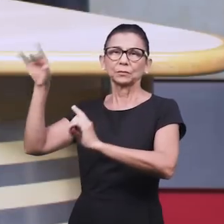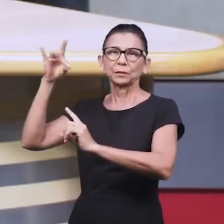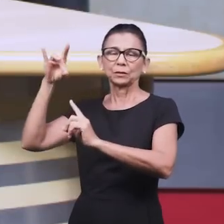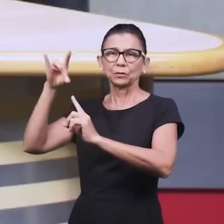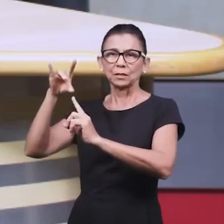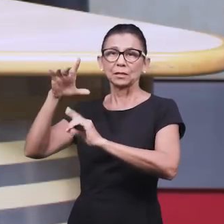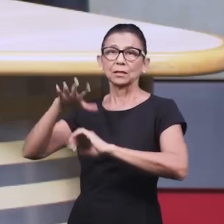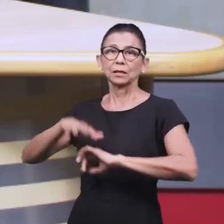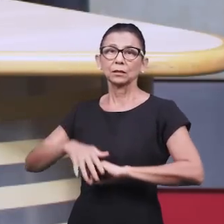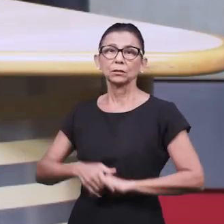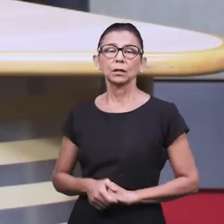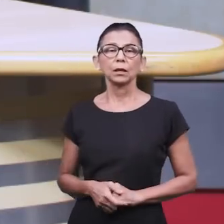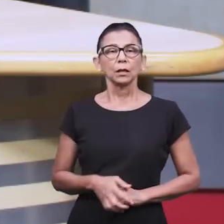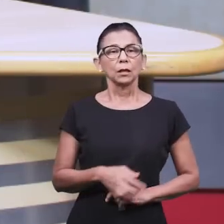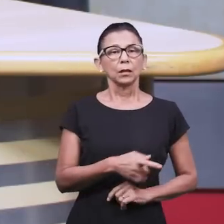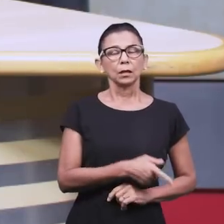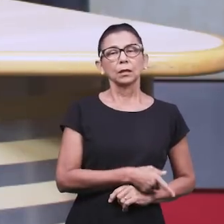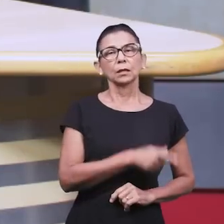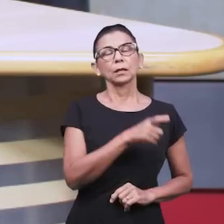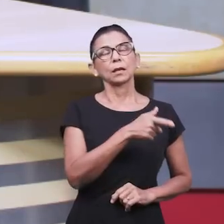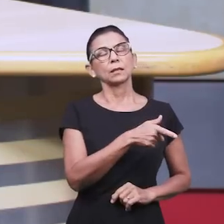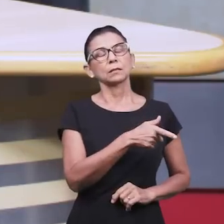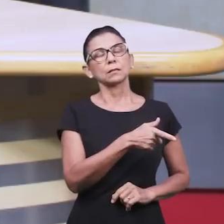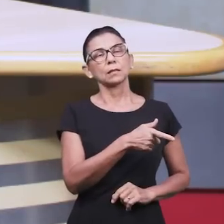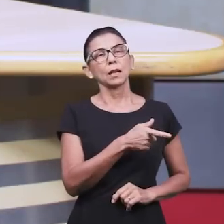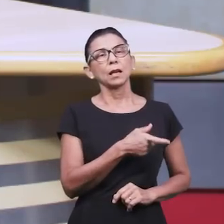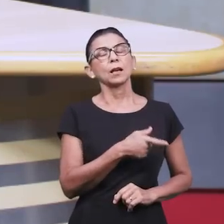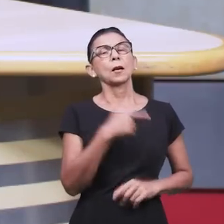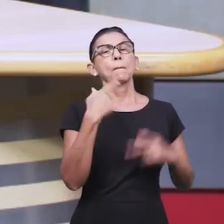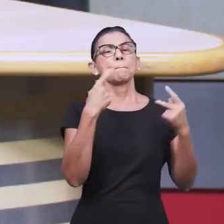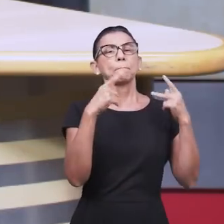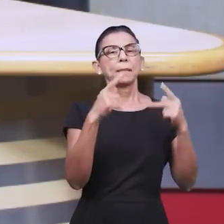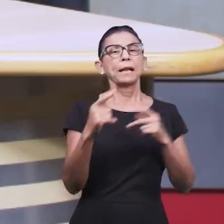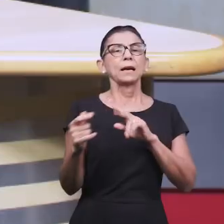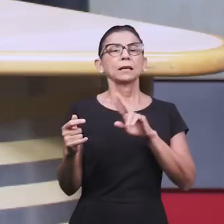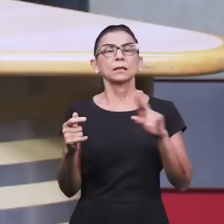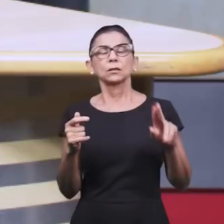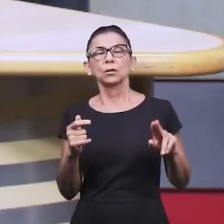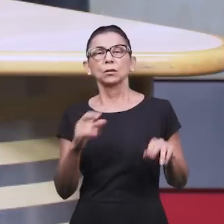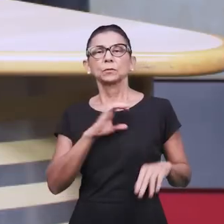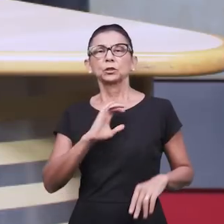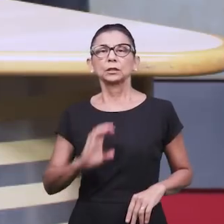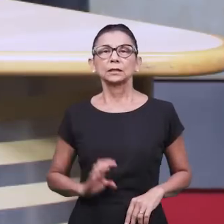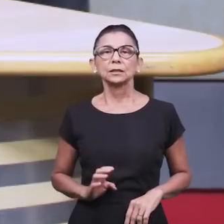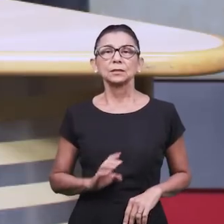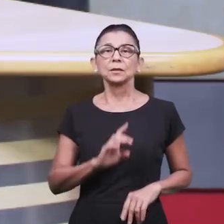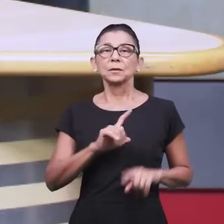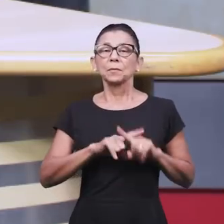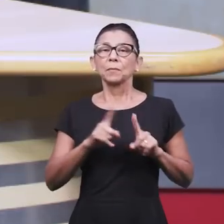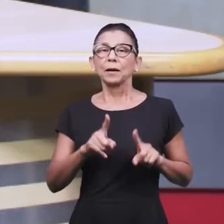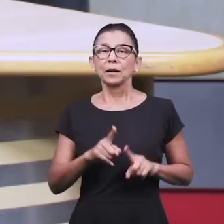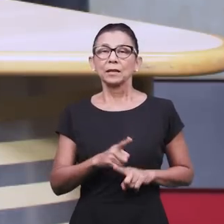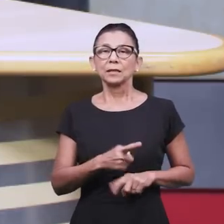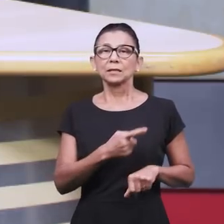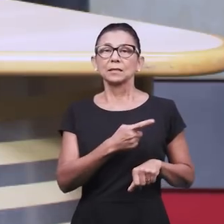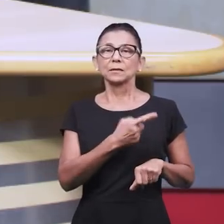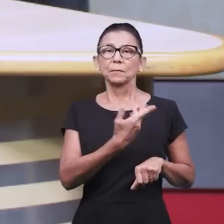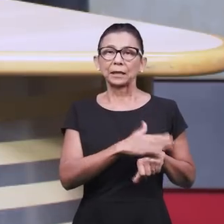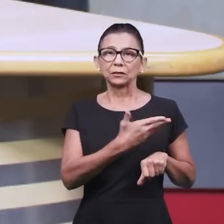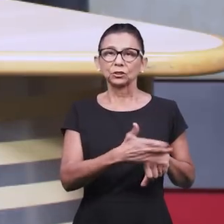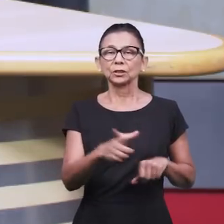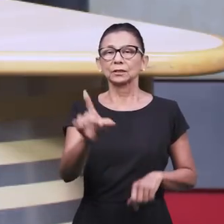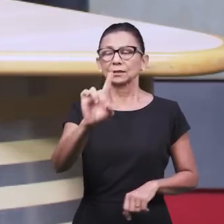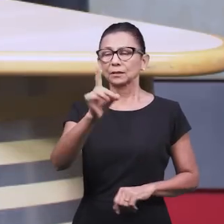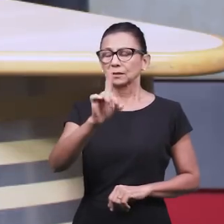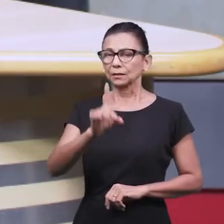entendeu? Que as pessoas falam de Cristo, mas não vivem aquilo que o Evangelho pregou, né? Então, todo